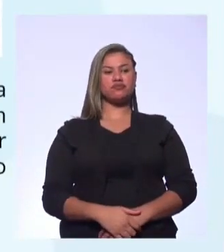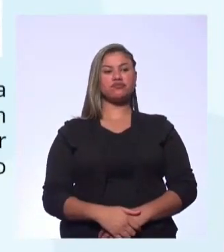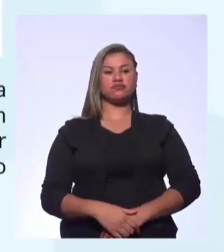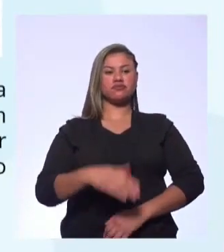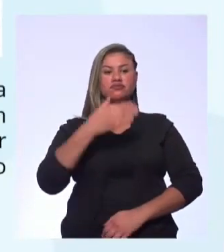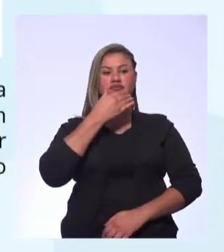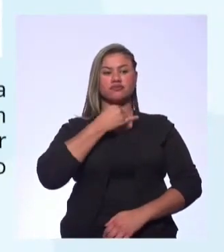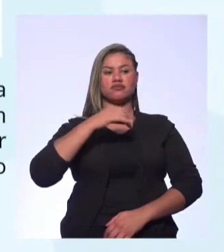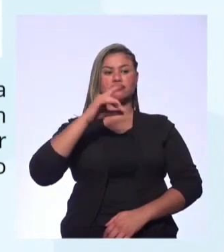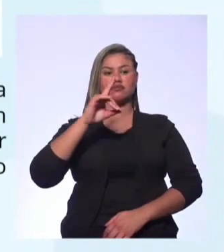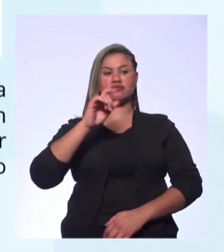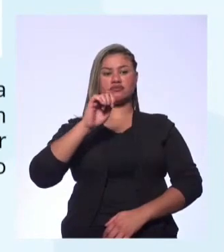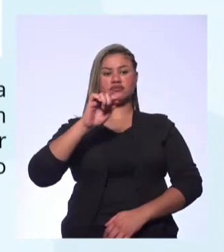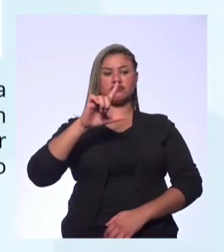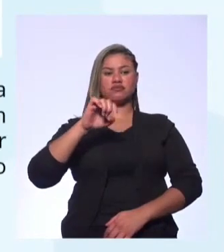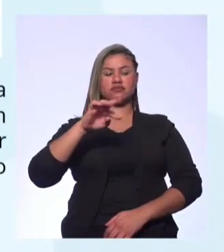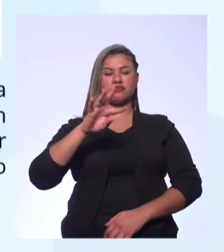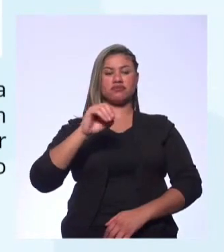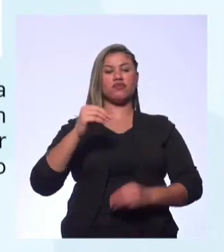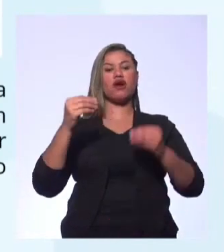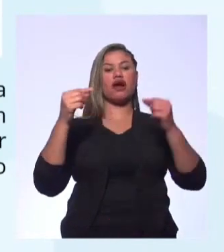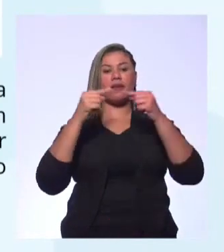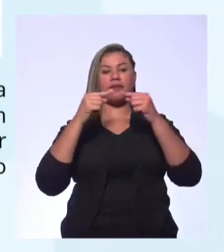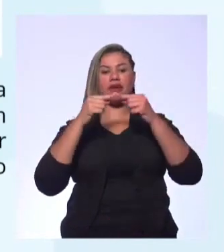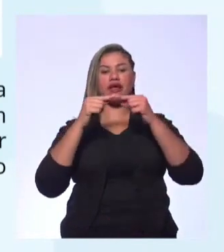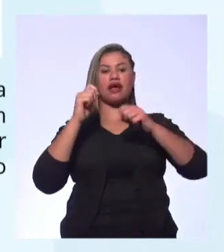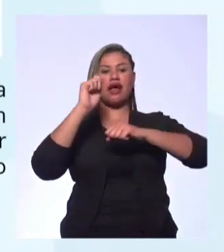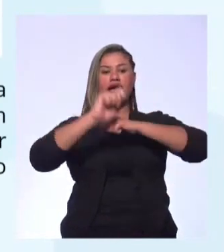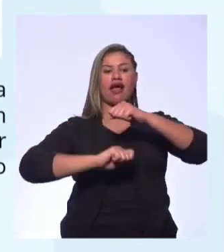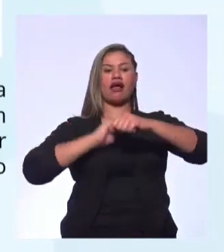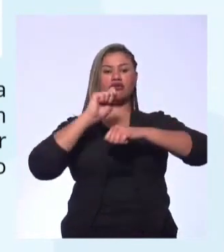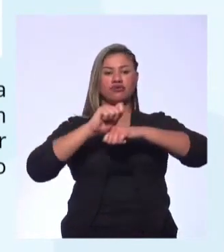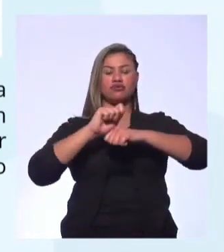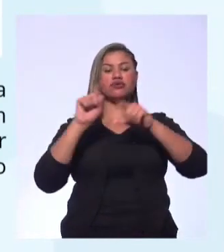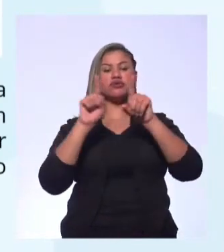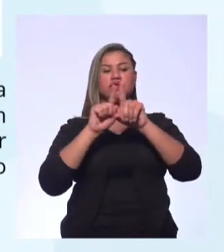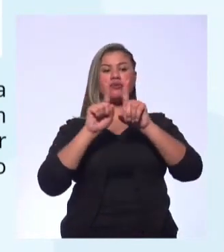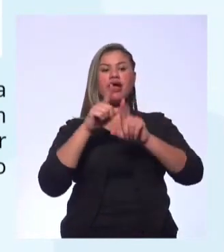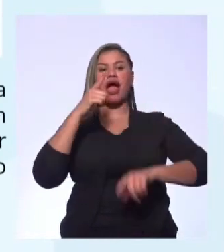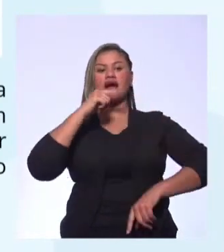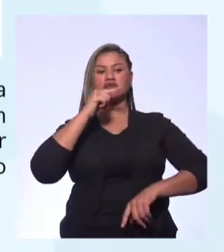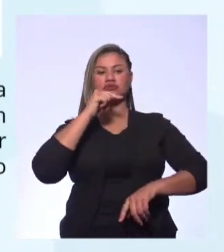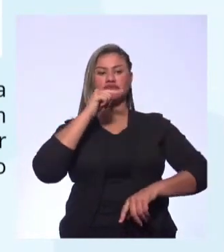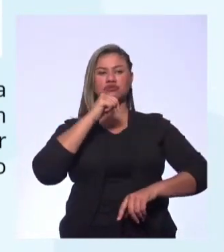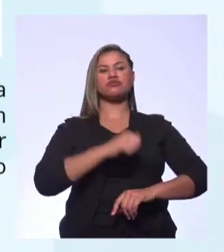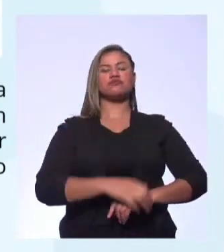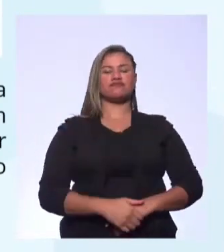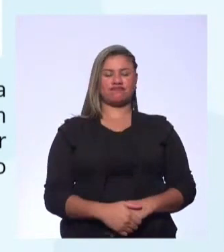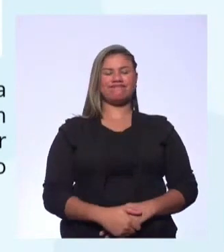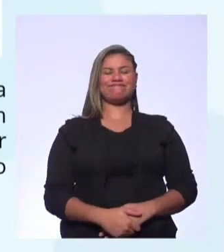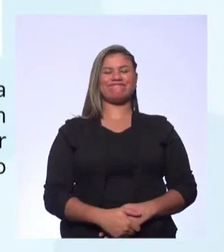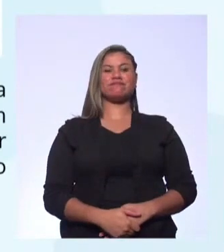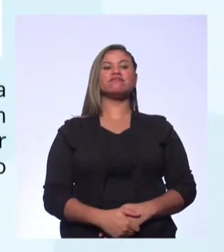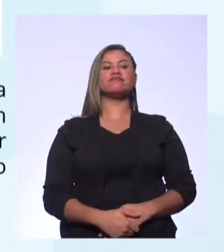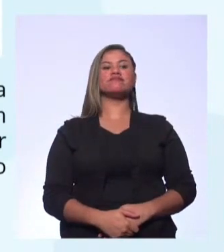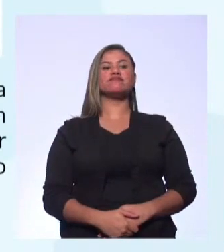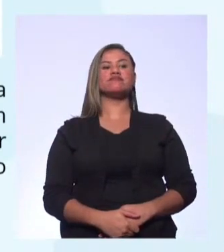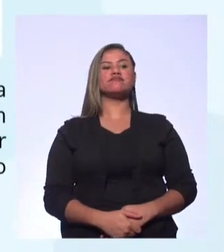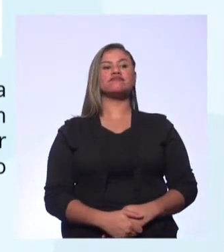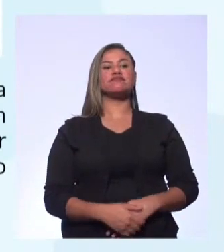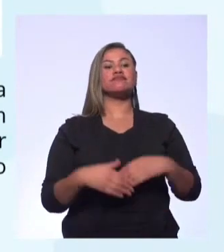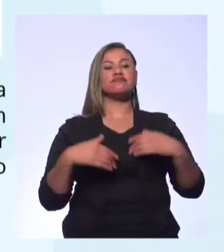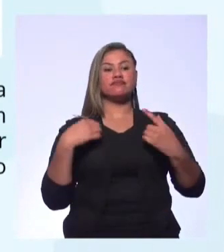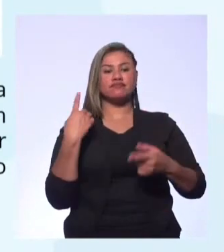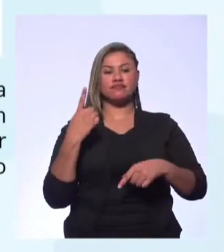Dalton colocou, né, para os átomos, e também no caso da água, né, que nós discutimos bastante na aula passada. E aí